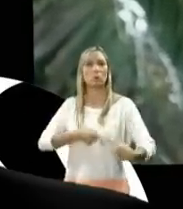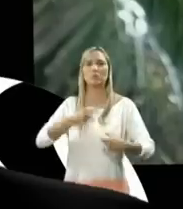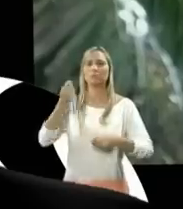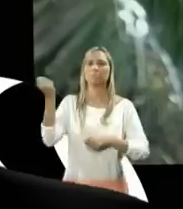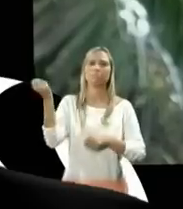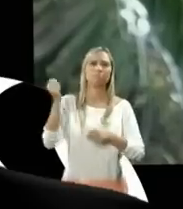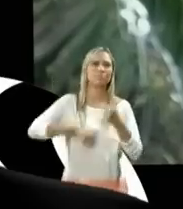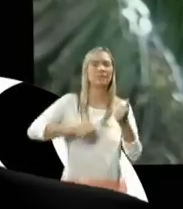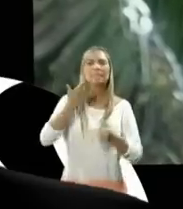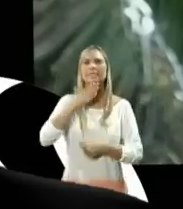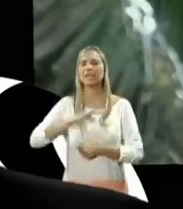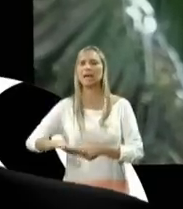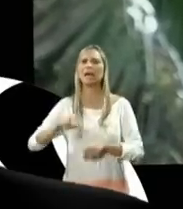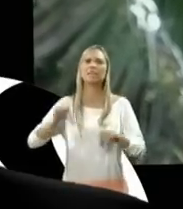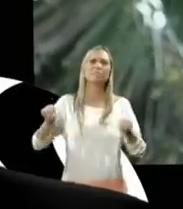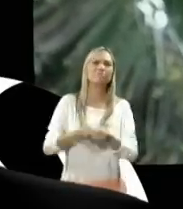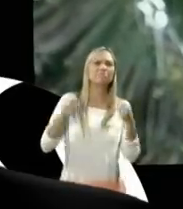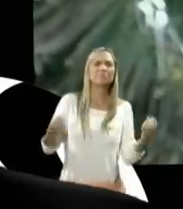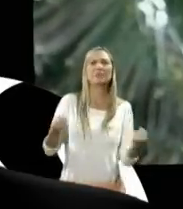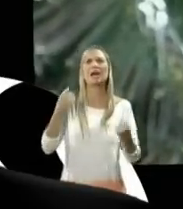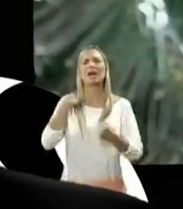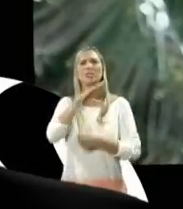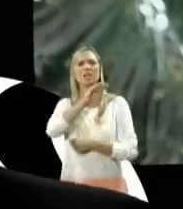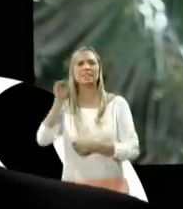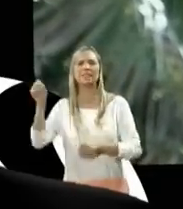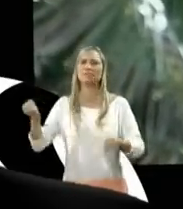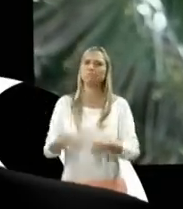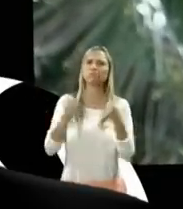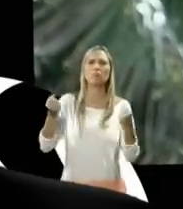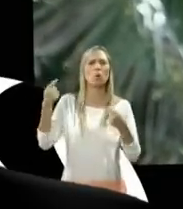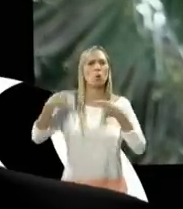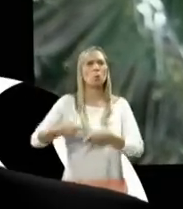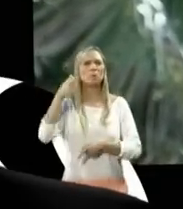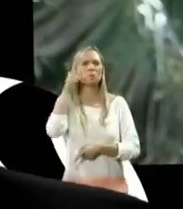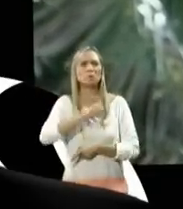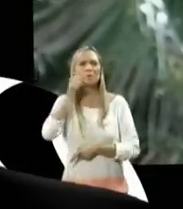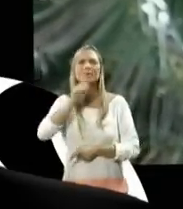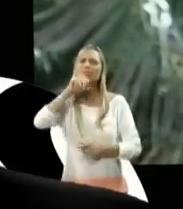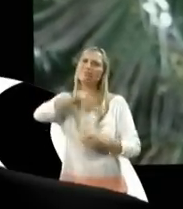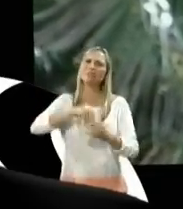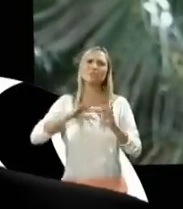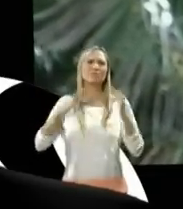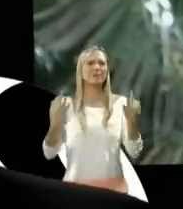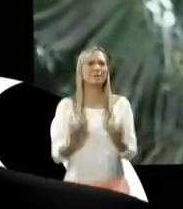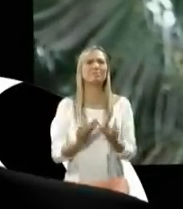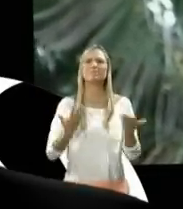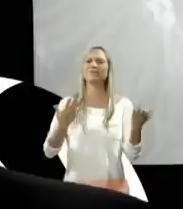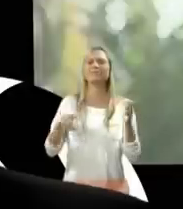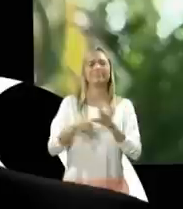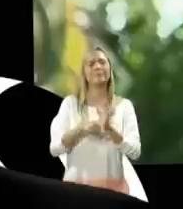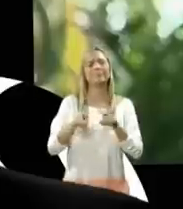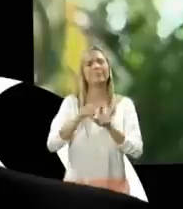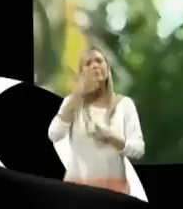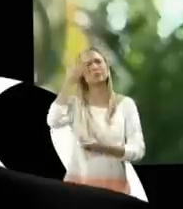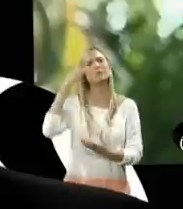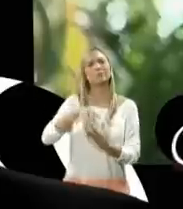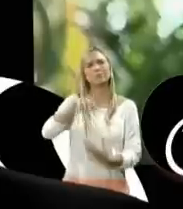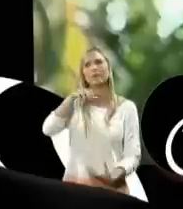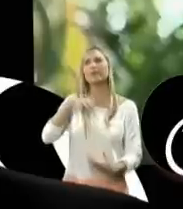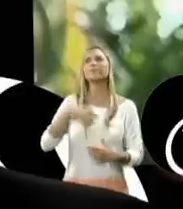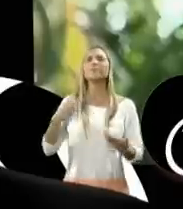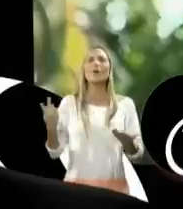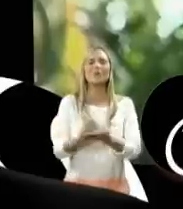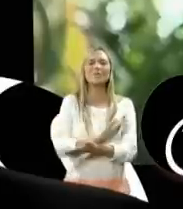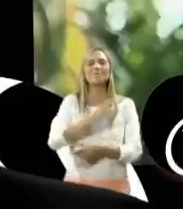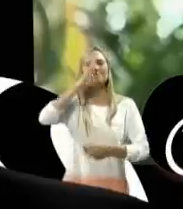violência contra a mulher, violência contra adolescentes, a violência intrafamiliar, violência contra o idoso. Ela acontece